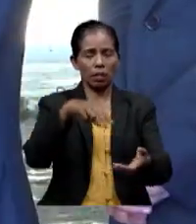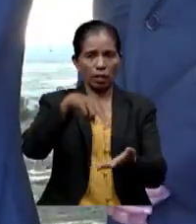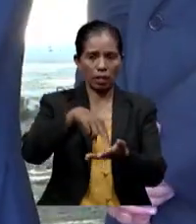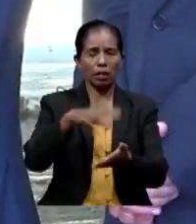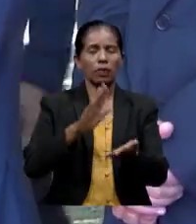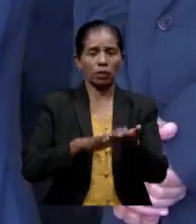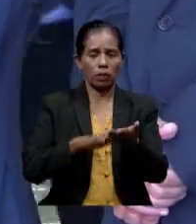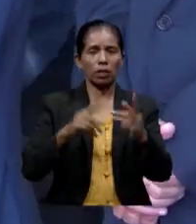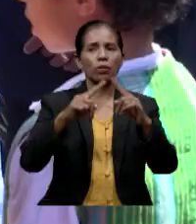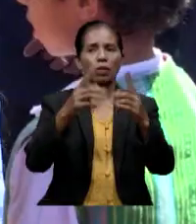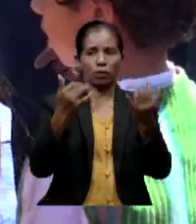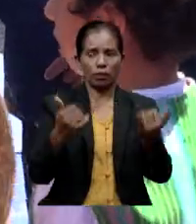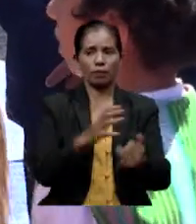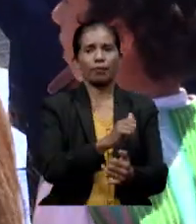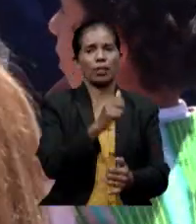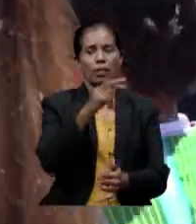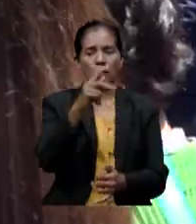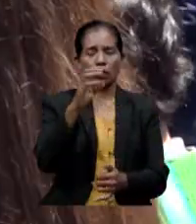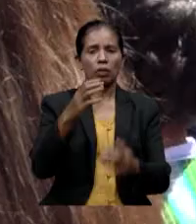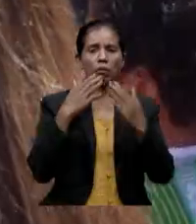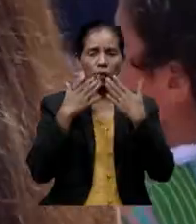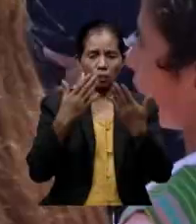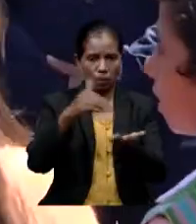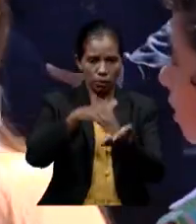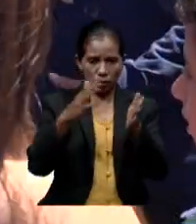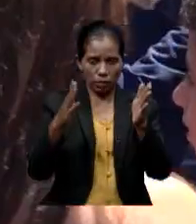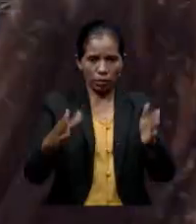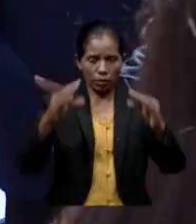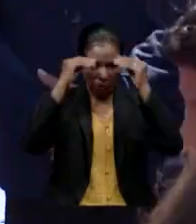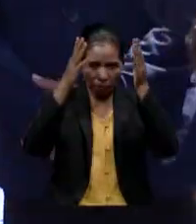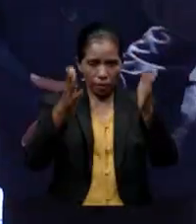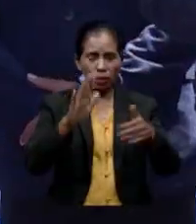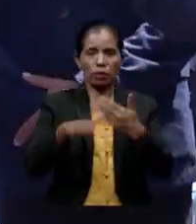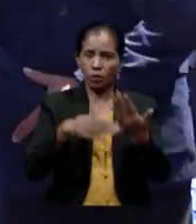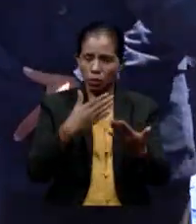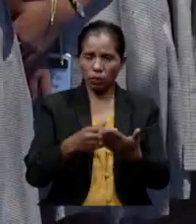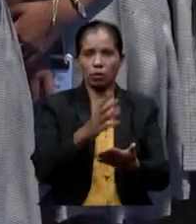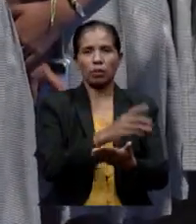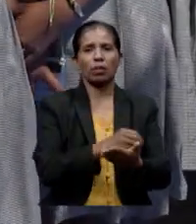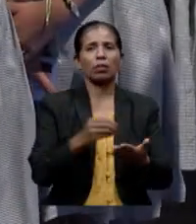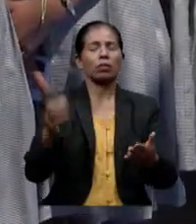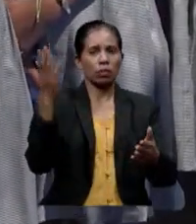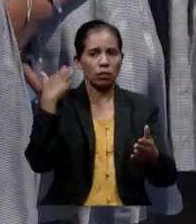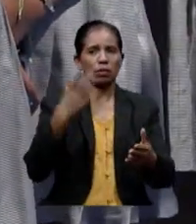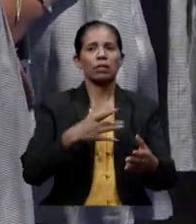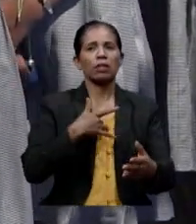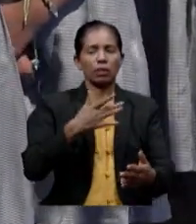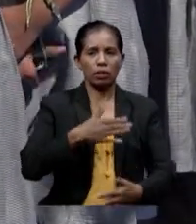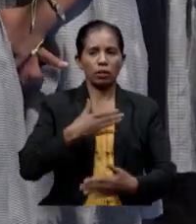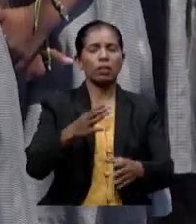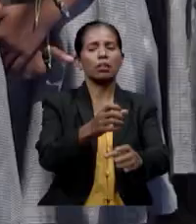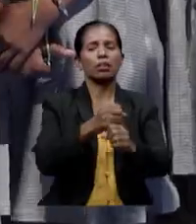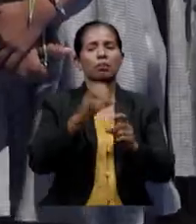Torrindoron. Nune António Costa agradece ao estudante, professor no antigo aluno Cira, neve macolar an luak, simu chefe